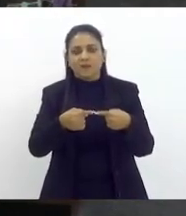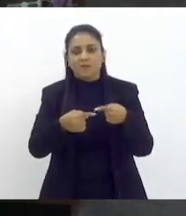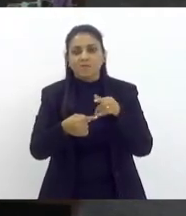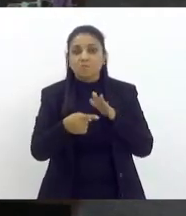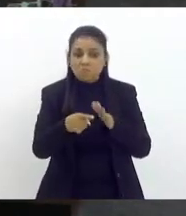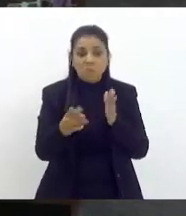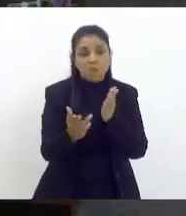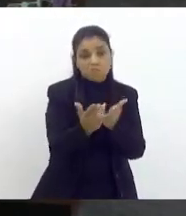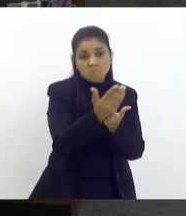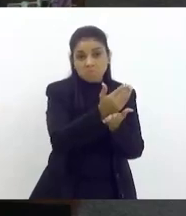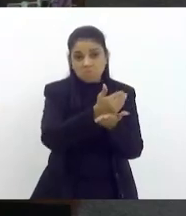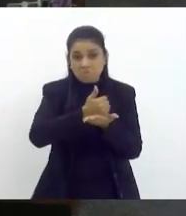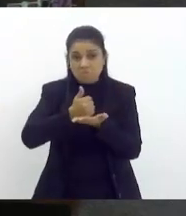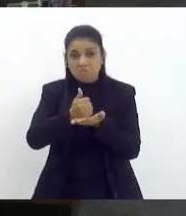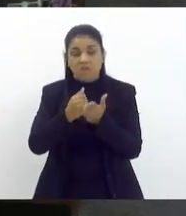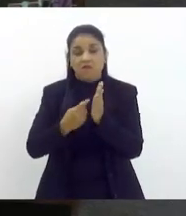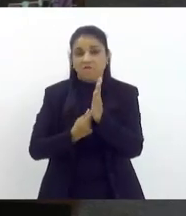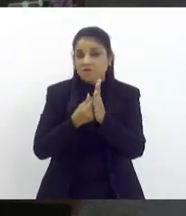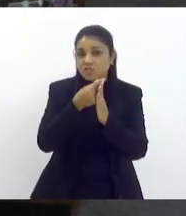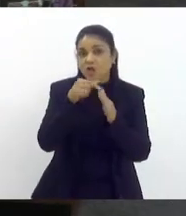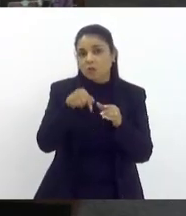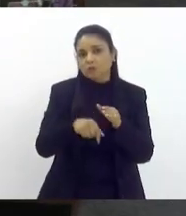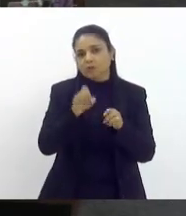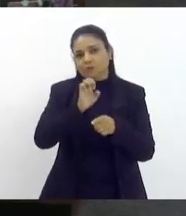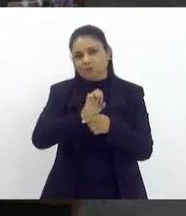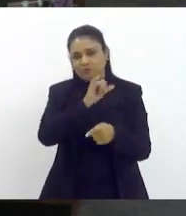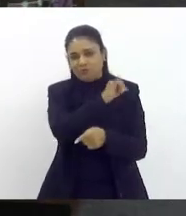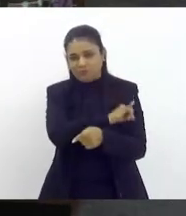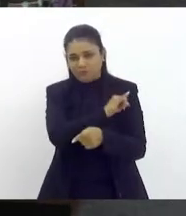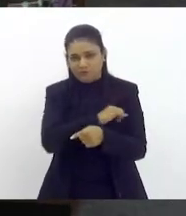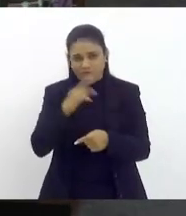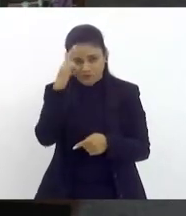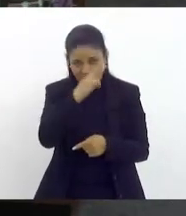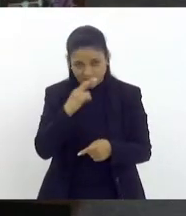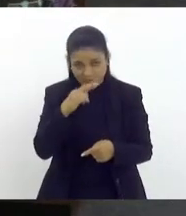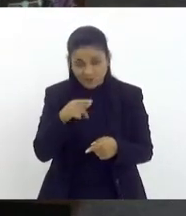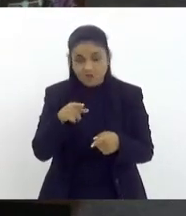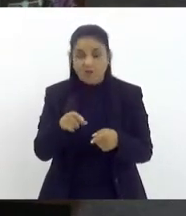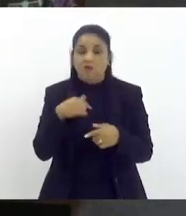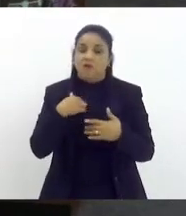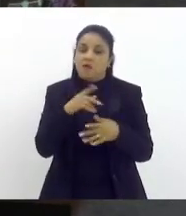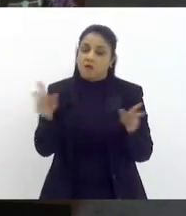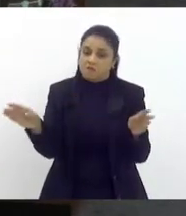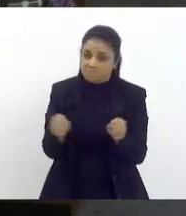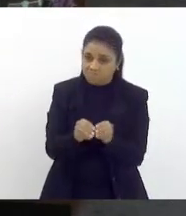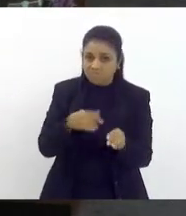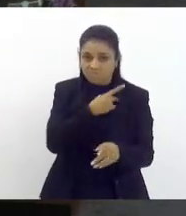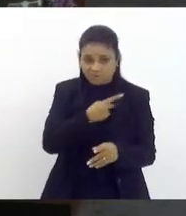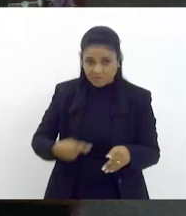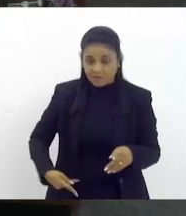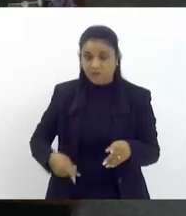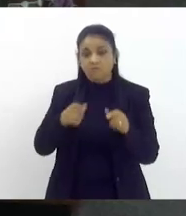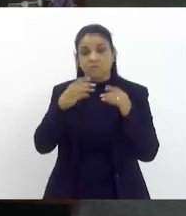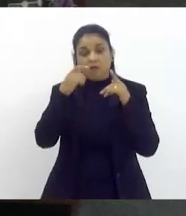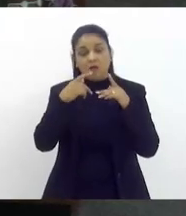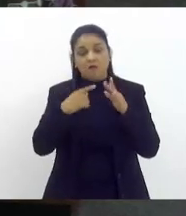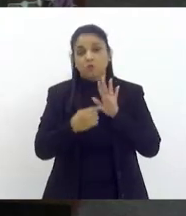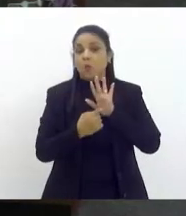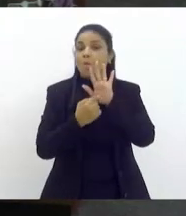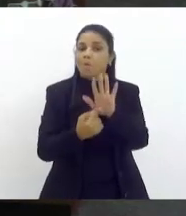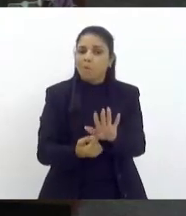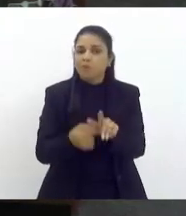Janeiro então assim me incomoda muito Presidente para encerrar porque não reflete a sua postura não reflete a forma como a gente tem lidado